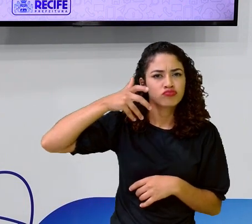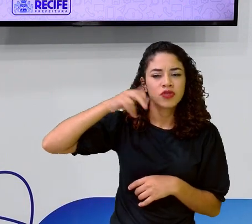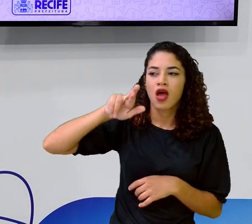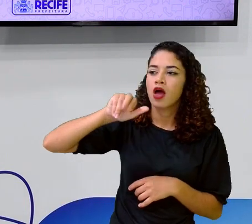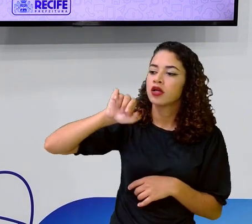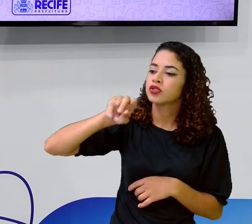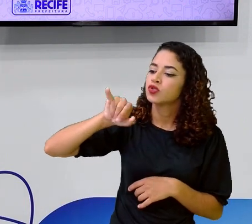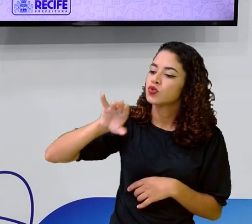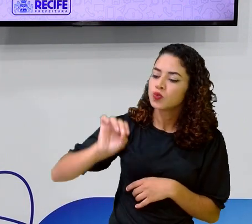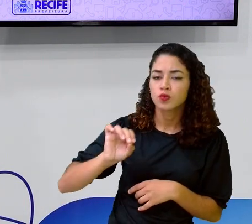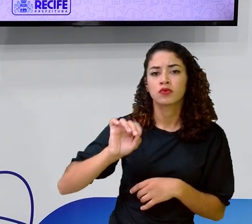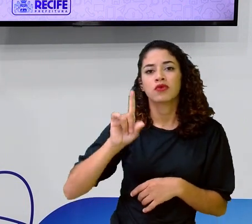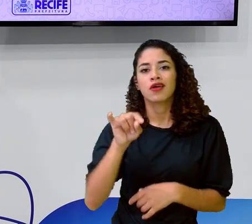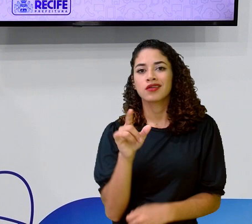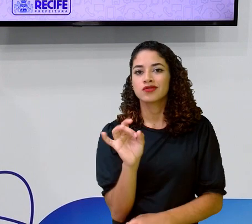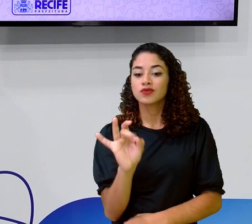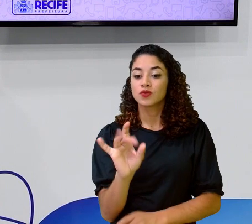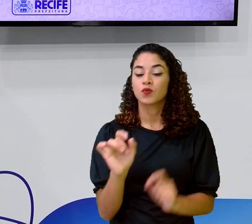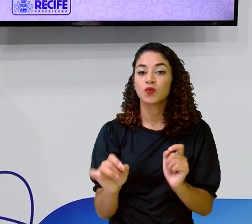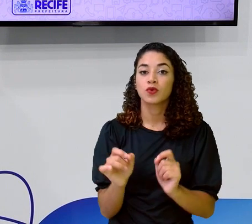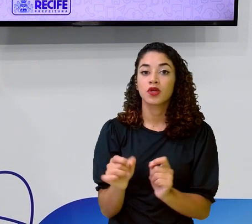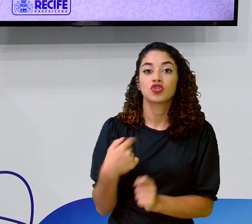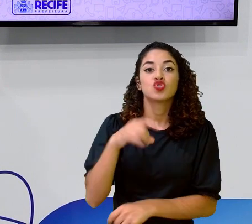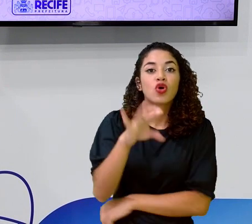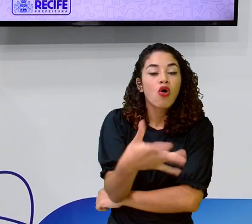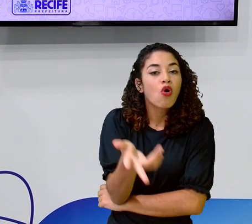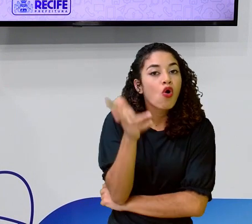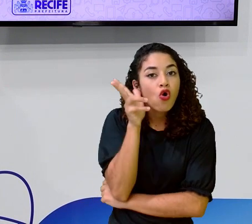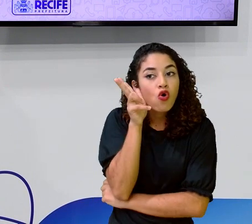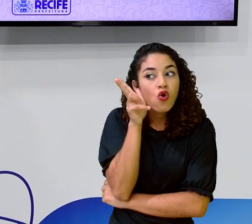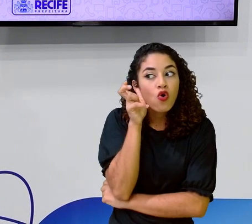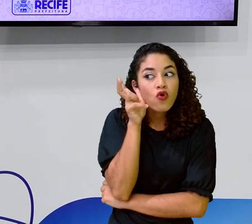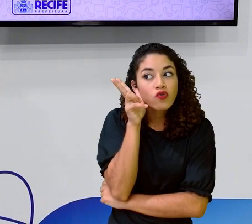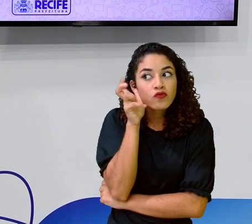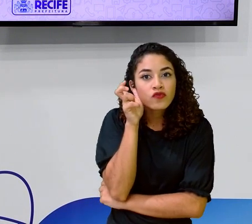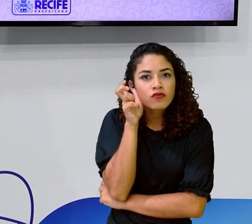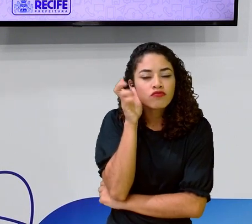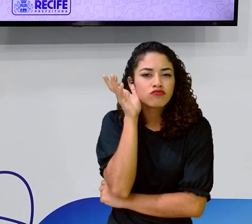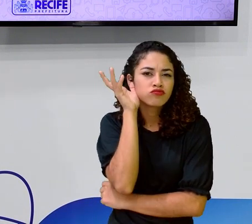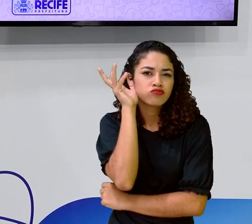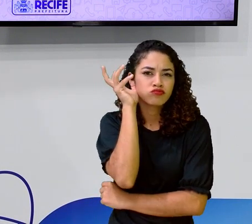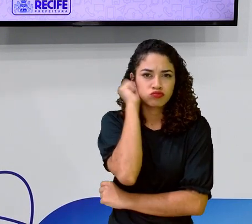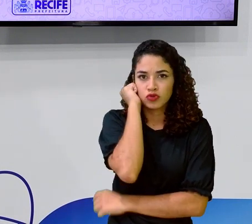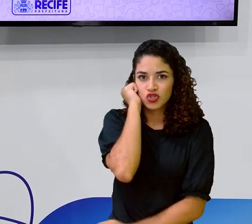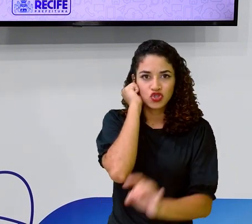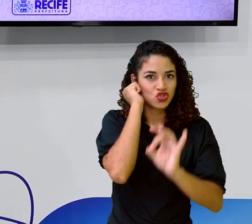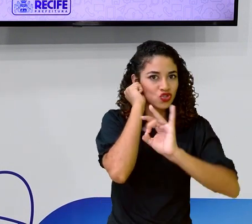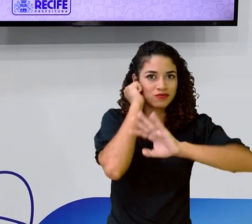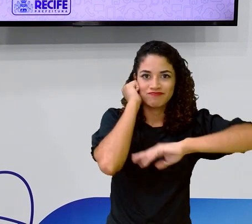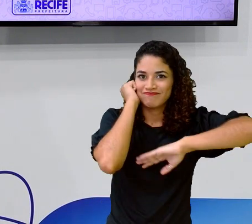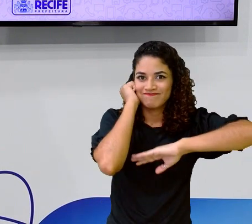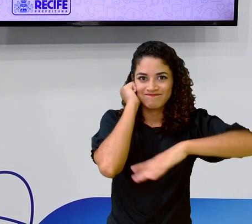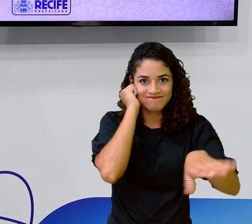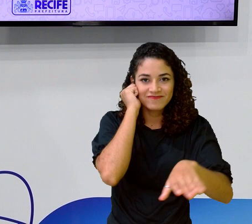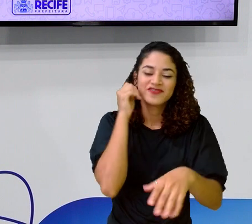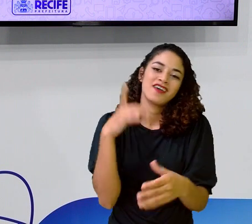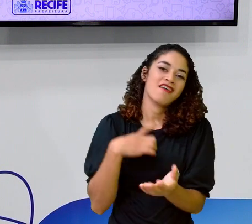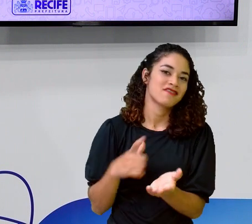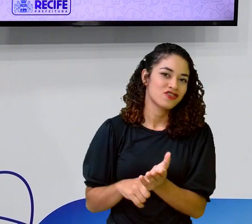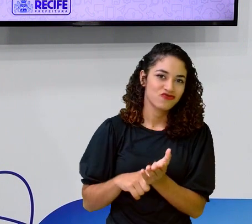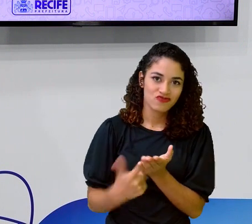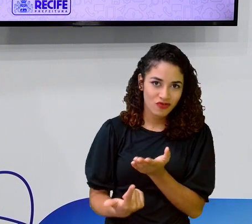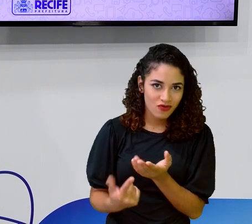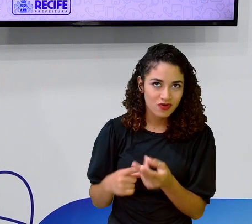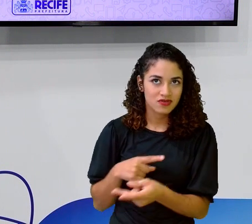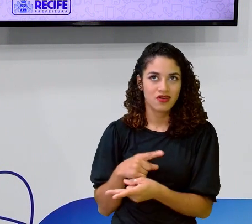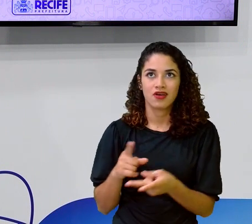rádio, ele era apenas para se ouvir. A gente, e tinha jornais, tinha esse